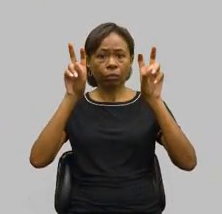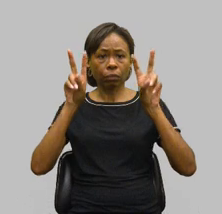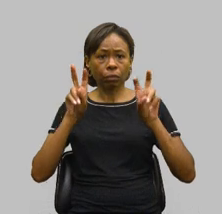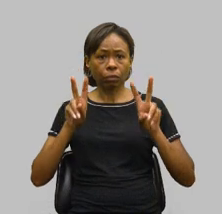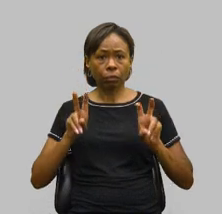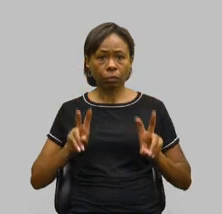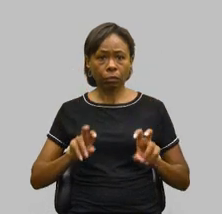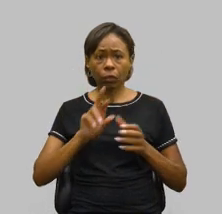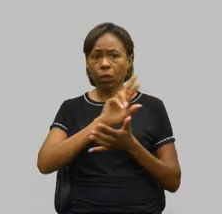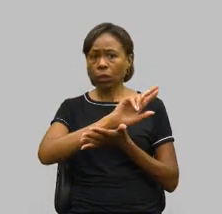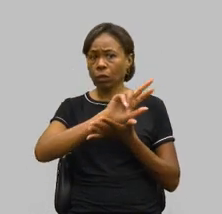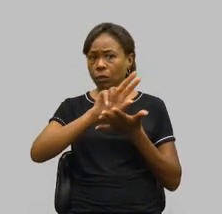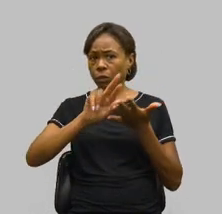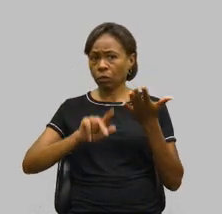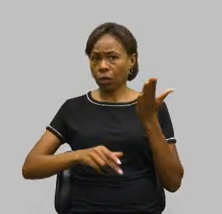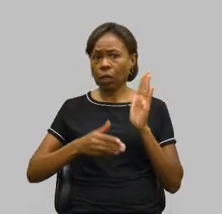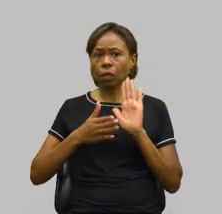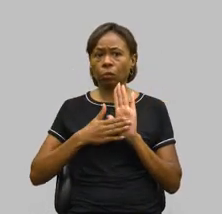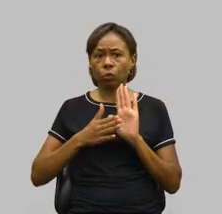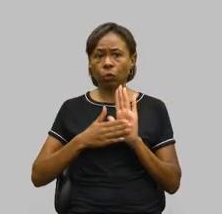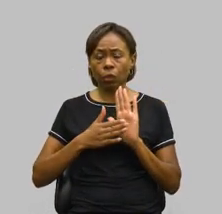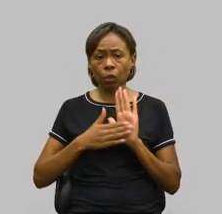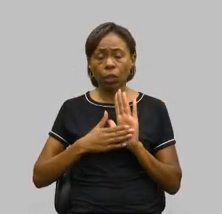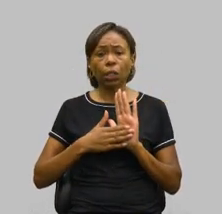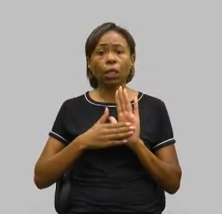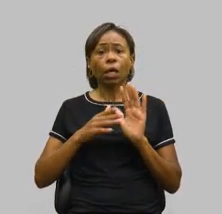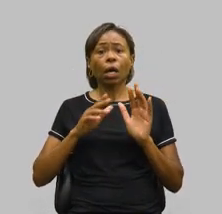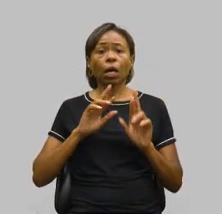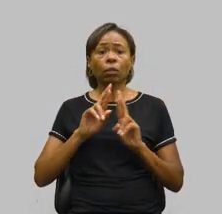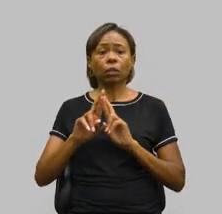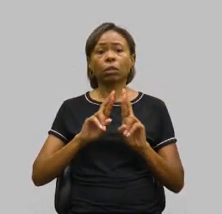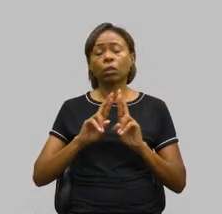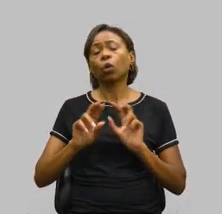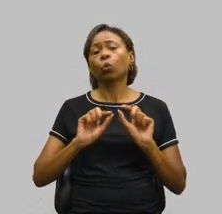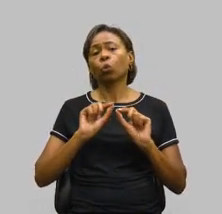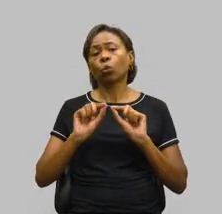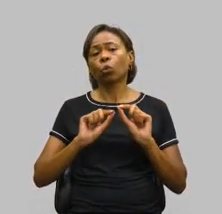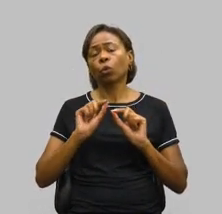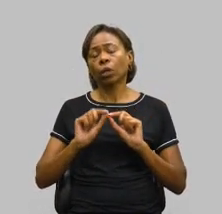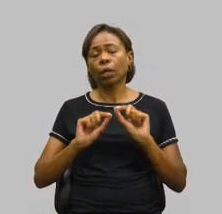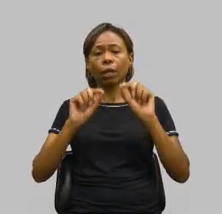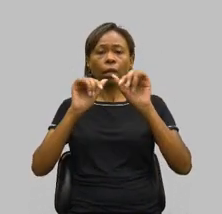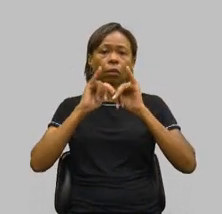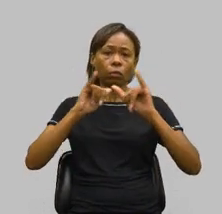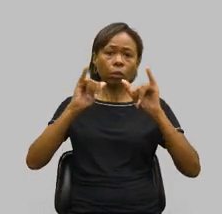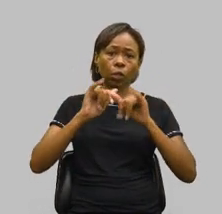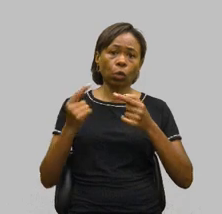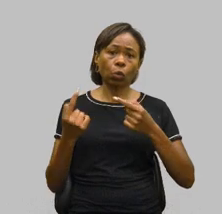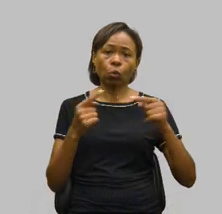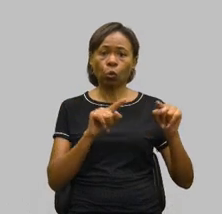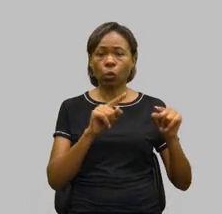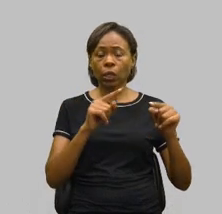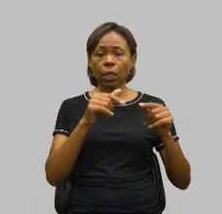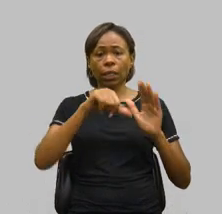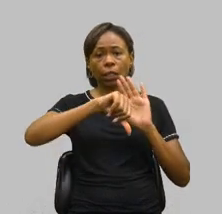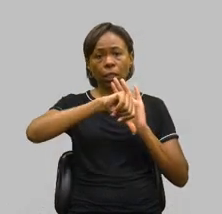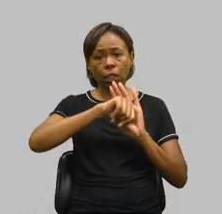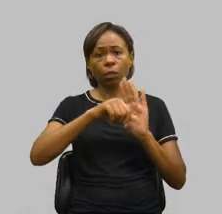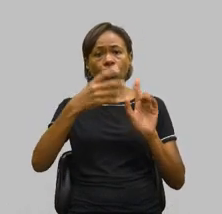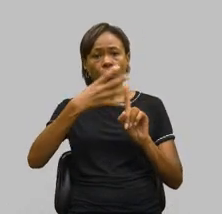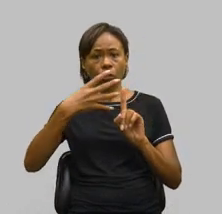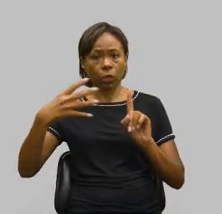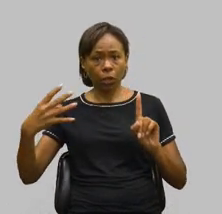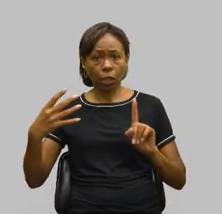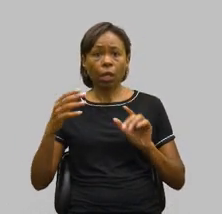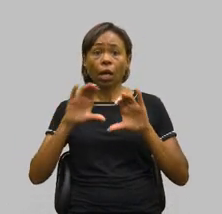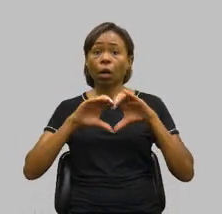proden e bisp também relacionadas com informações de crimes contra a população lgbtq a mais a conferência que